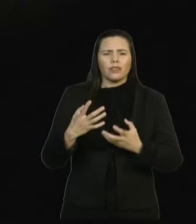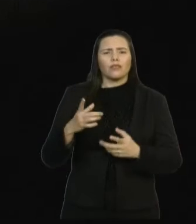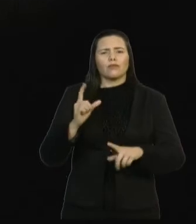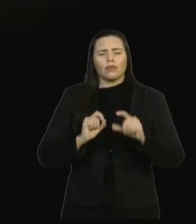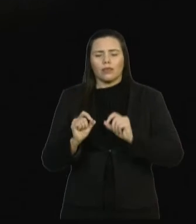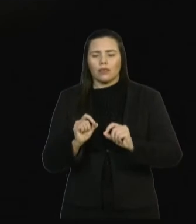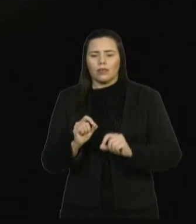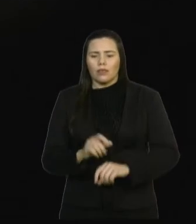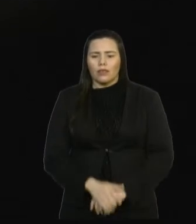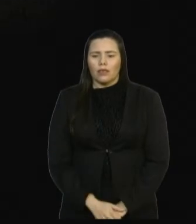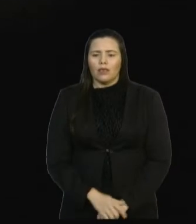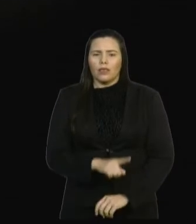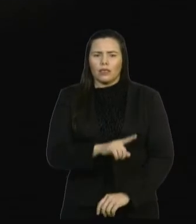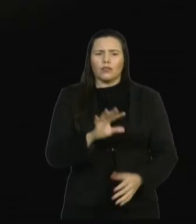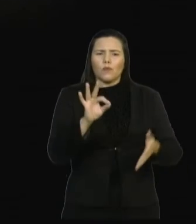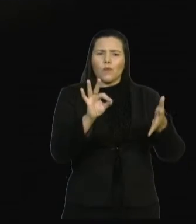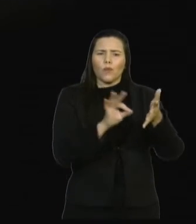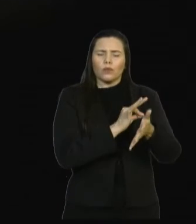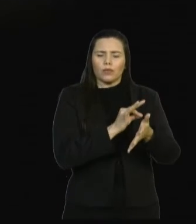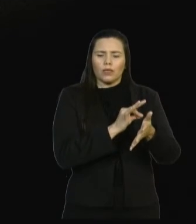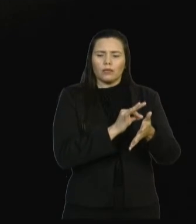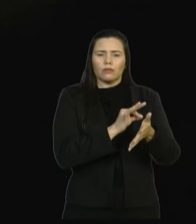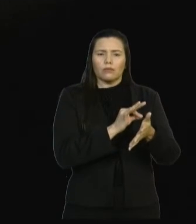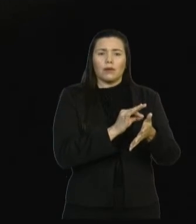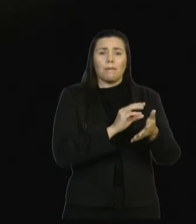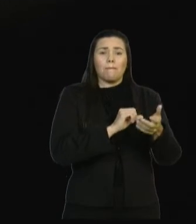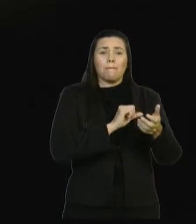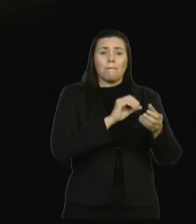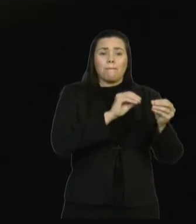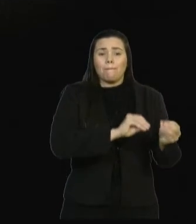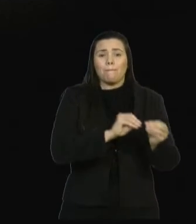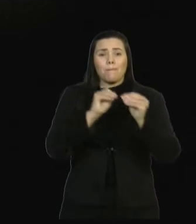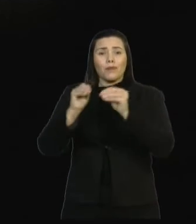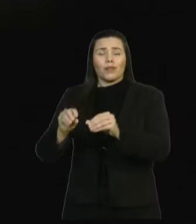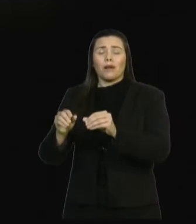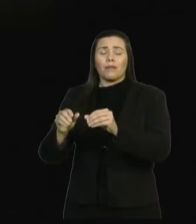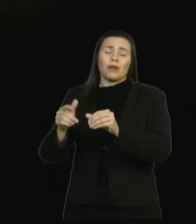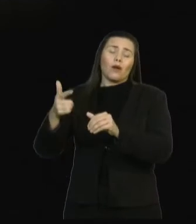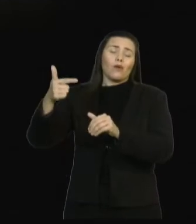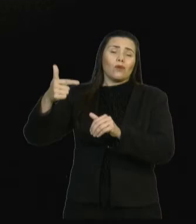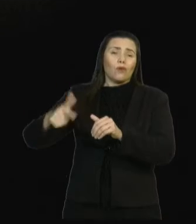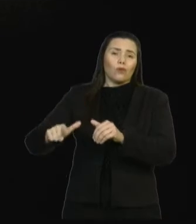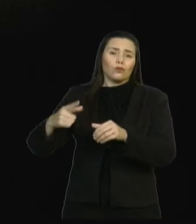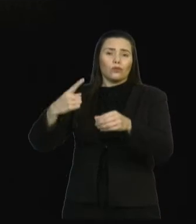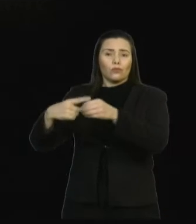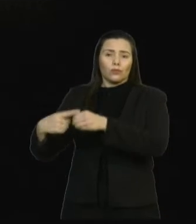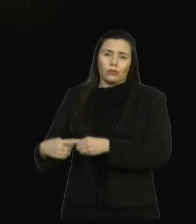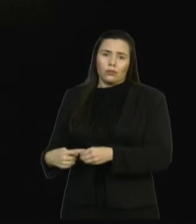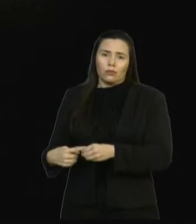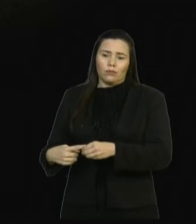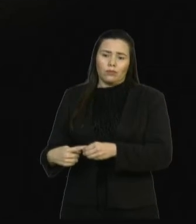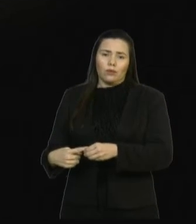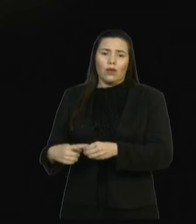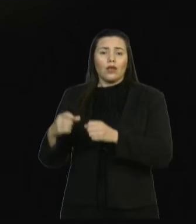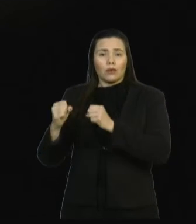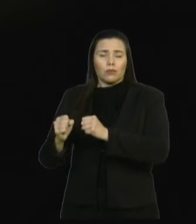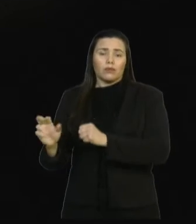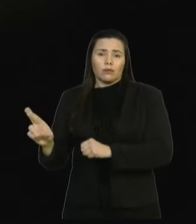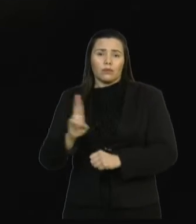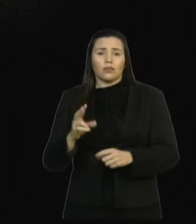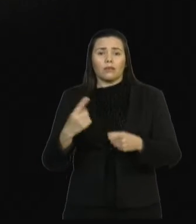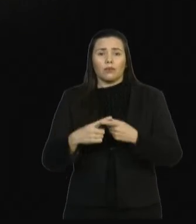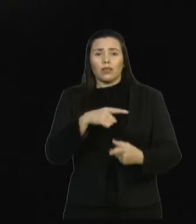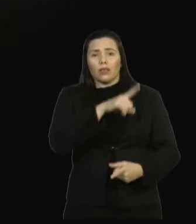remanejar esse contrato para outro município que pudesse dar uma resposta. O certo é que não está tendo